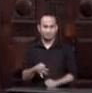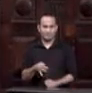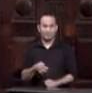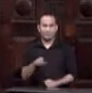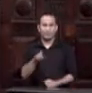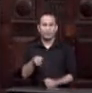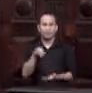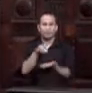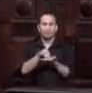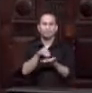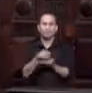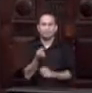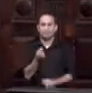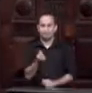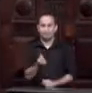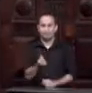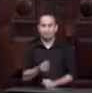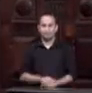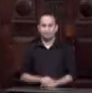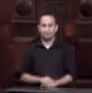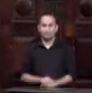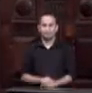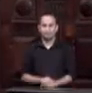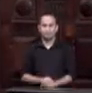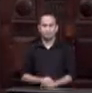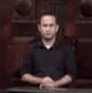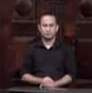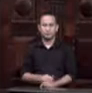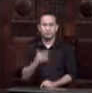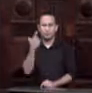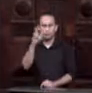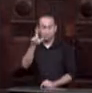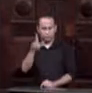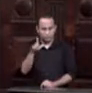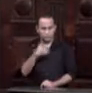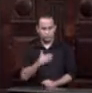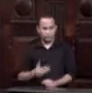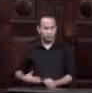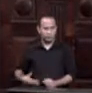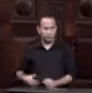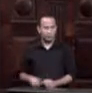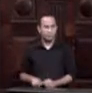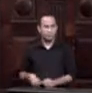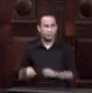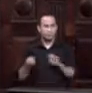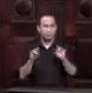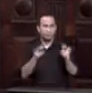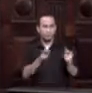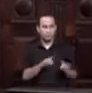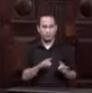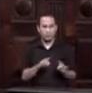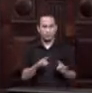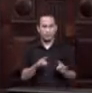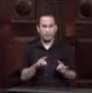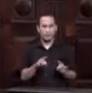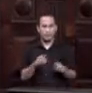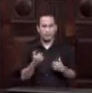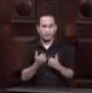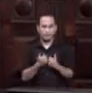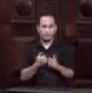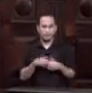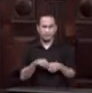a falta de dinheiro. Os outros poderes, especialmente o Ministério Público e o